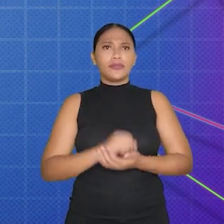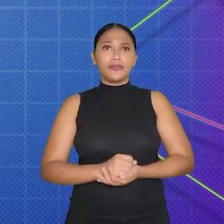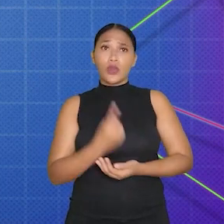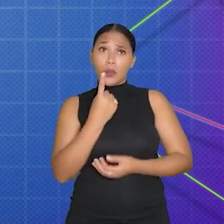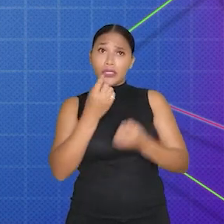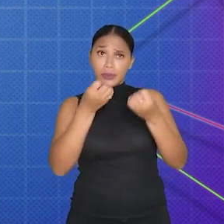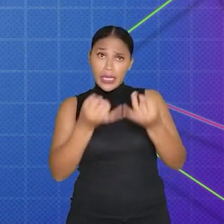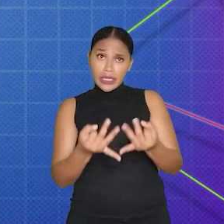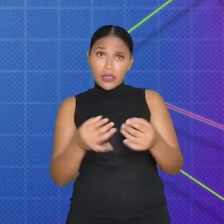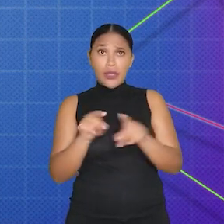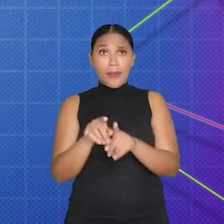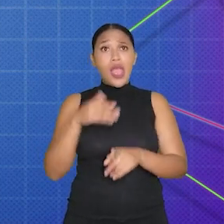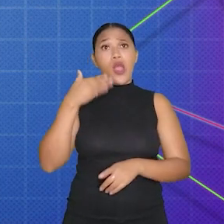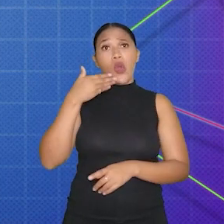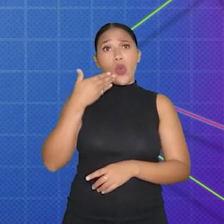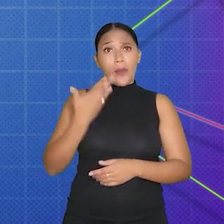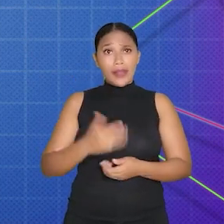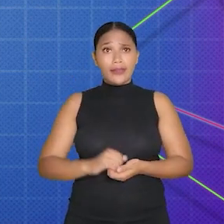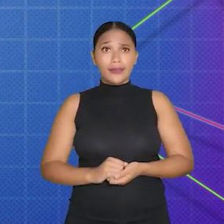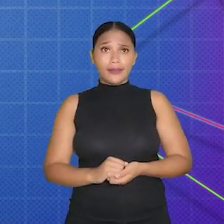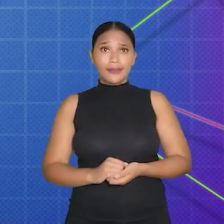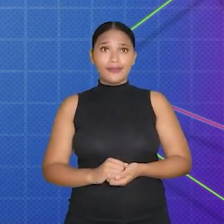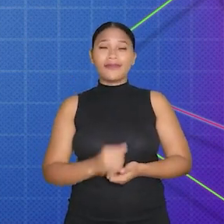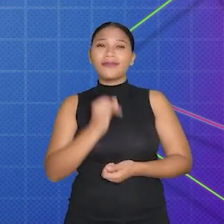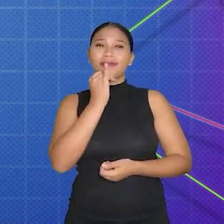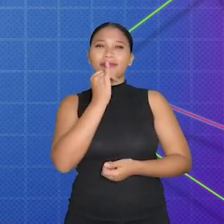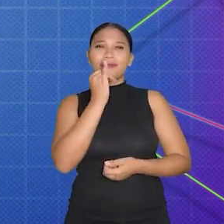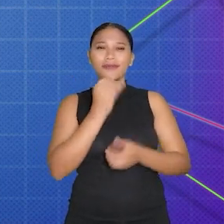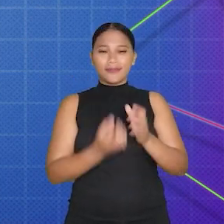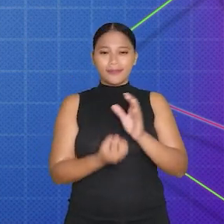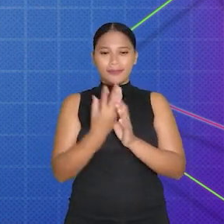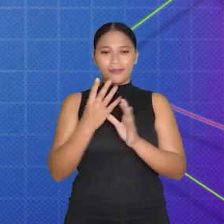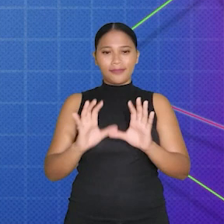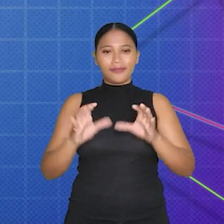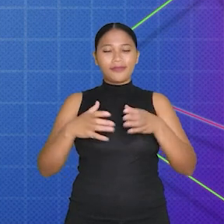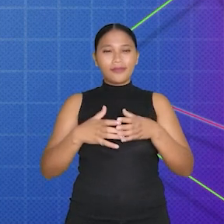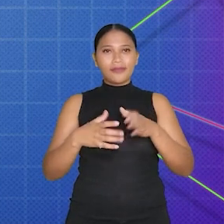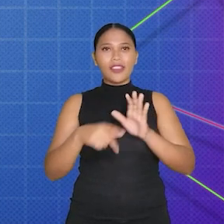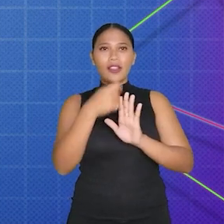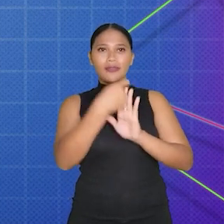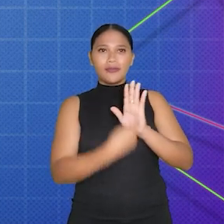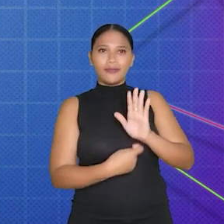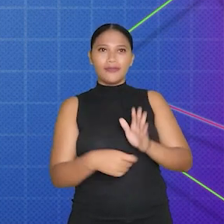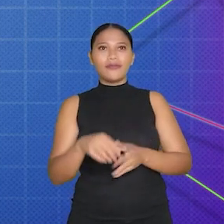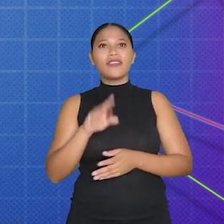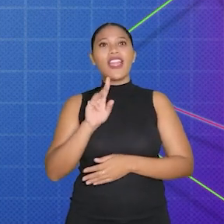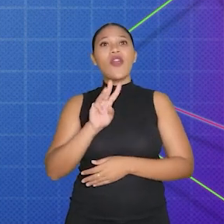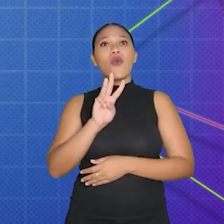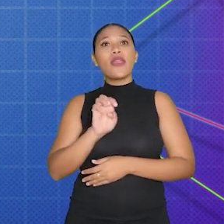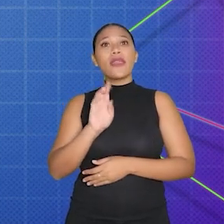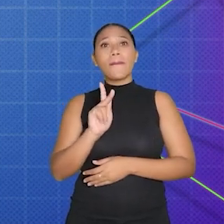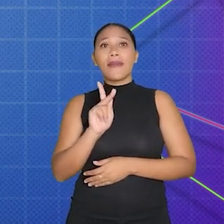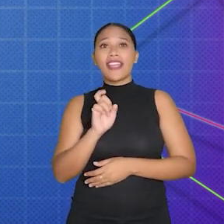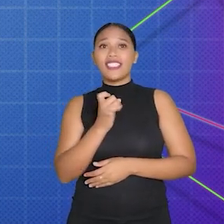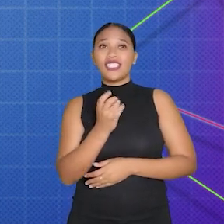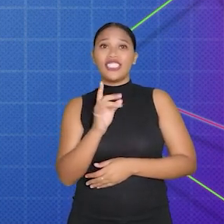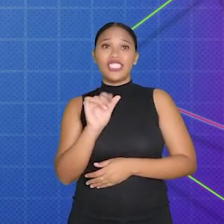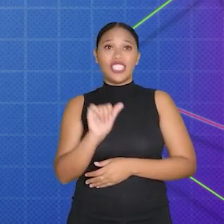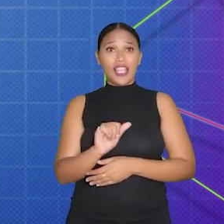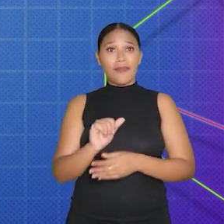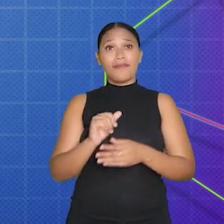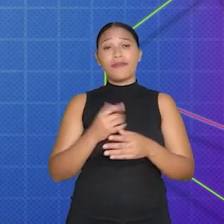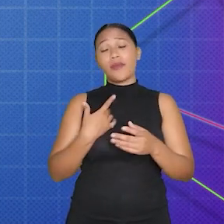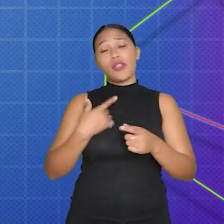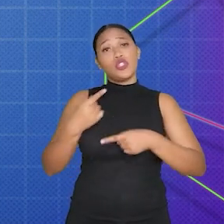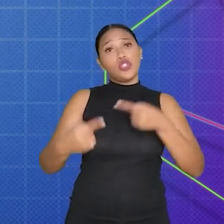narrativa, uma explicação ou até mesmo um argumento. Exemplos de construções coletivas em hipertexto incluem a